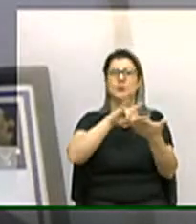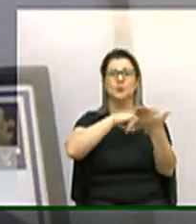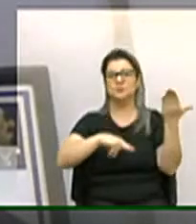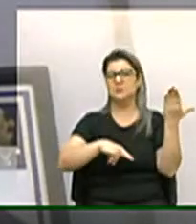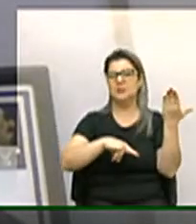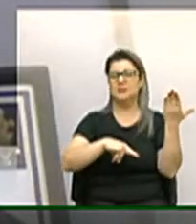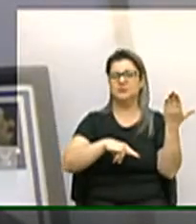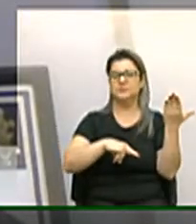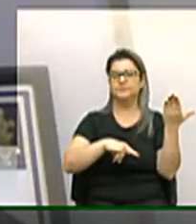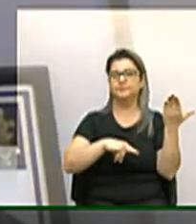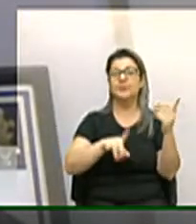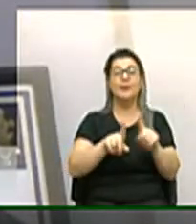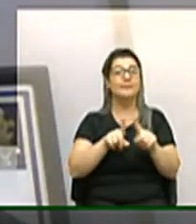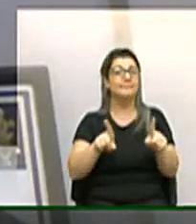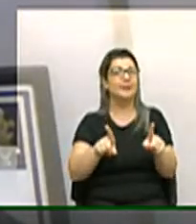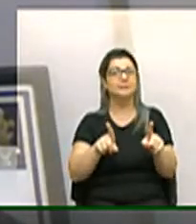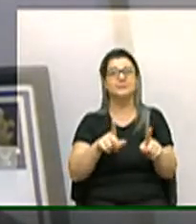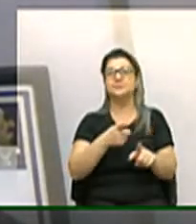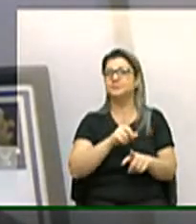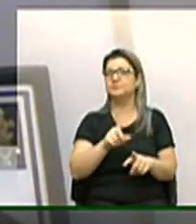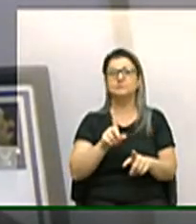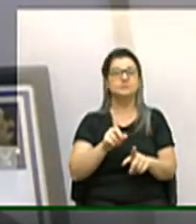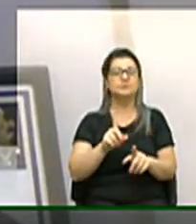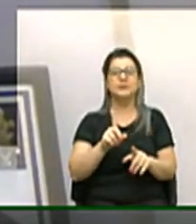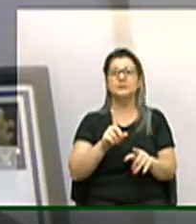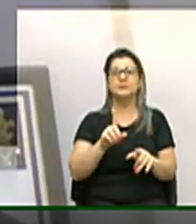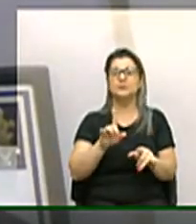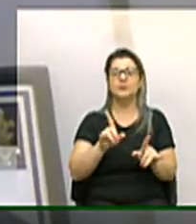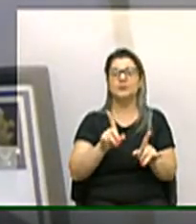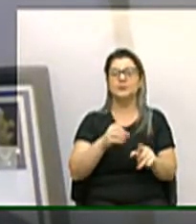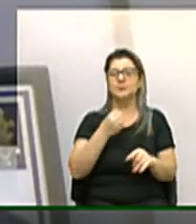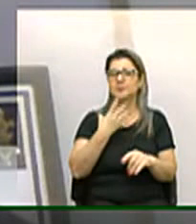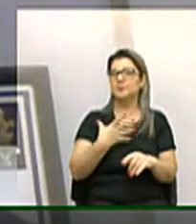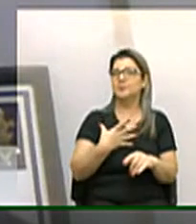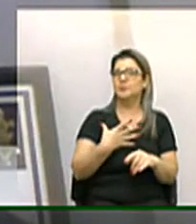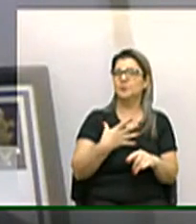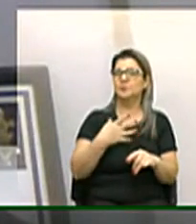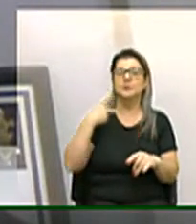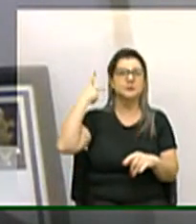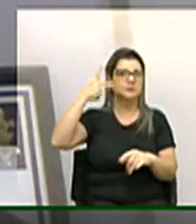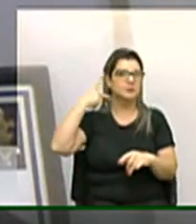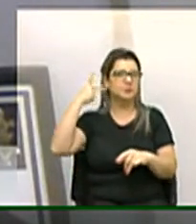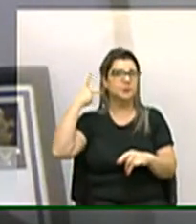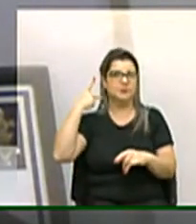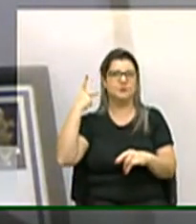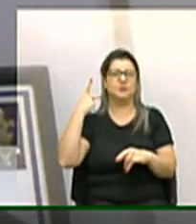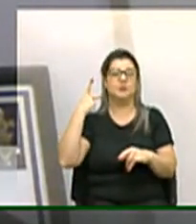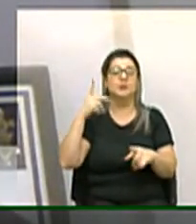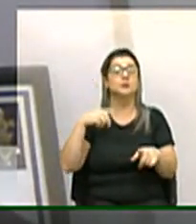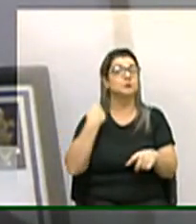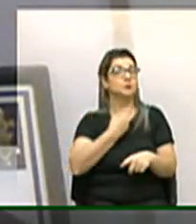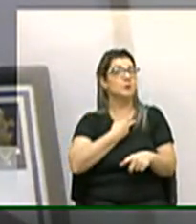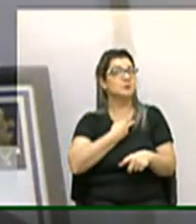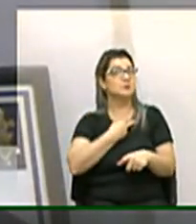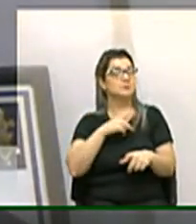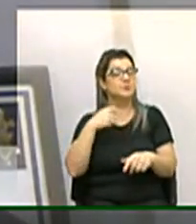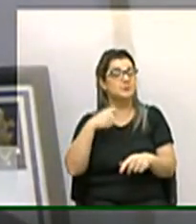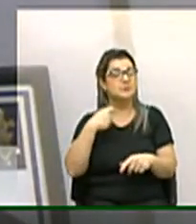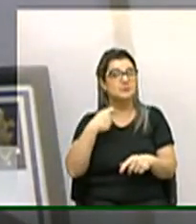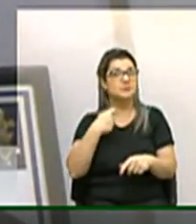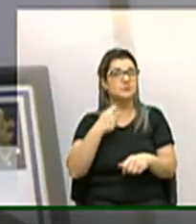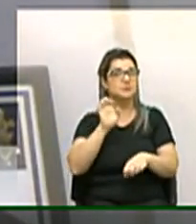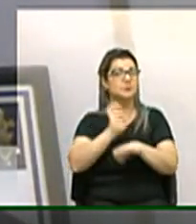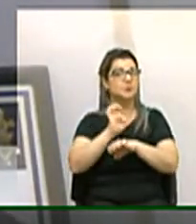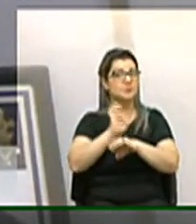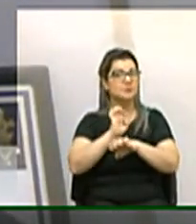eu diria que isso é insuficiente enquanto uma política habitacional. Nós precisamos que o Estado apresente uma